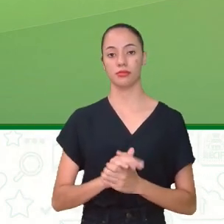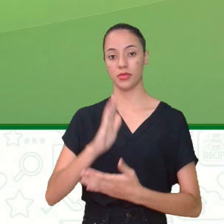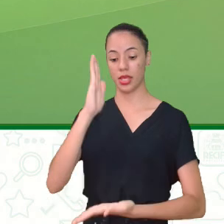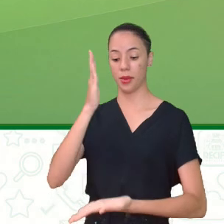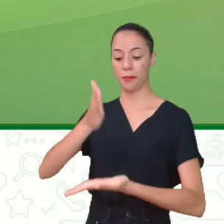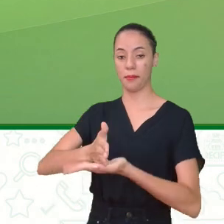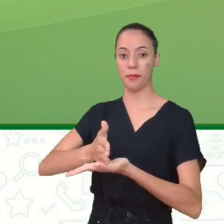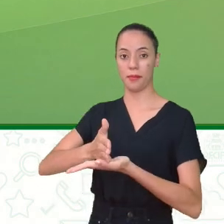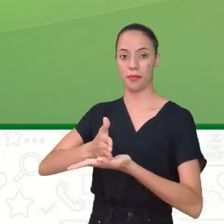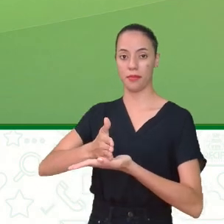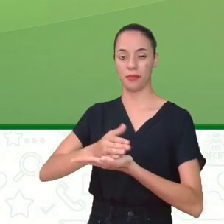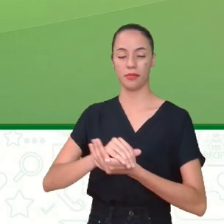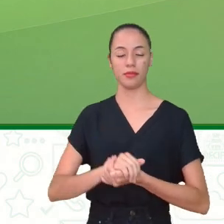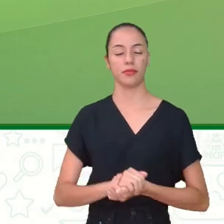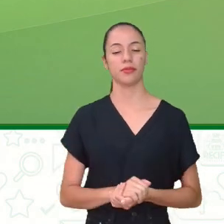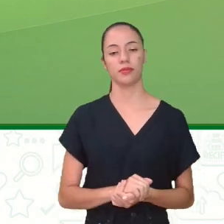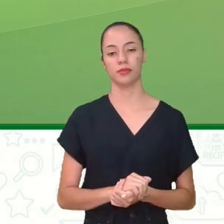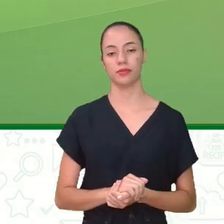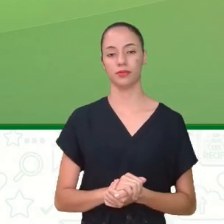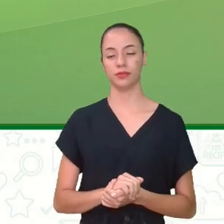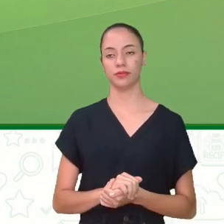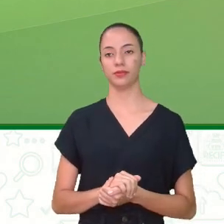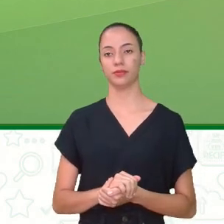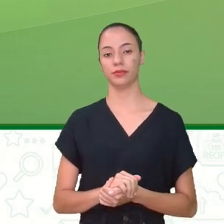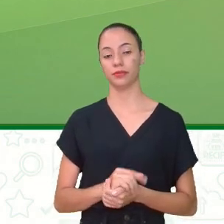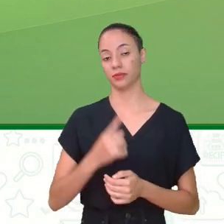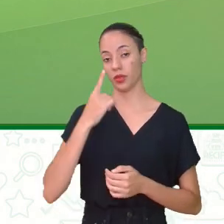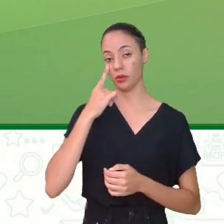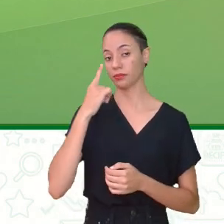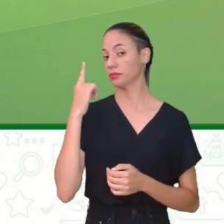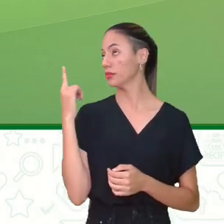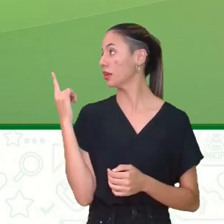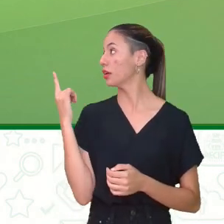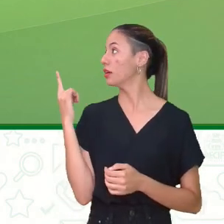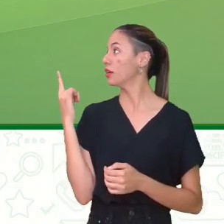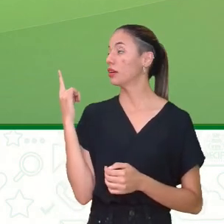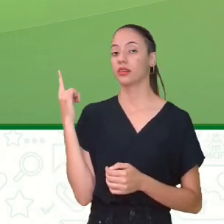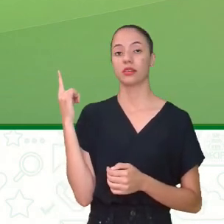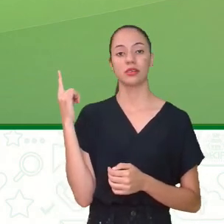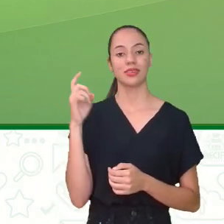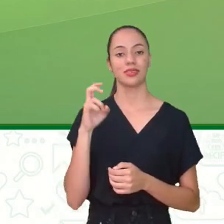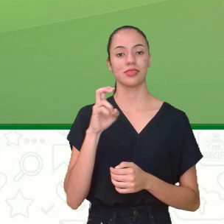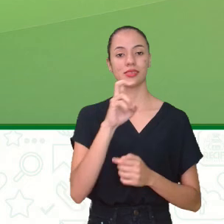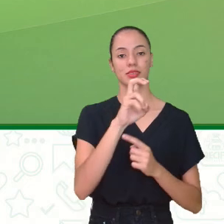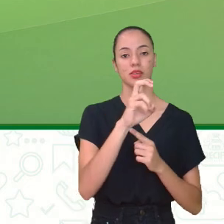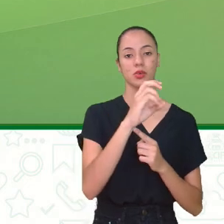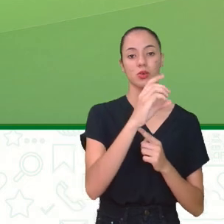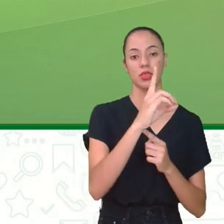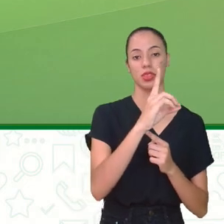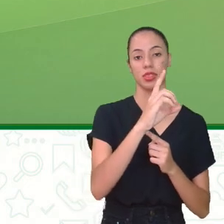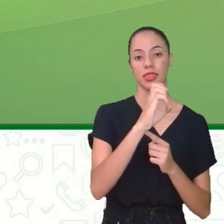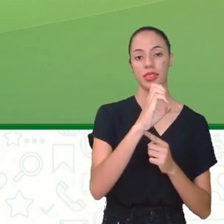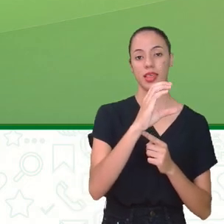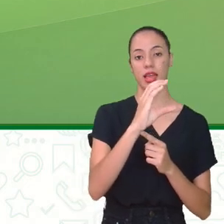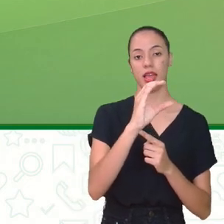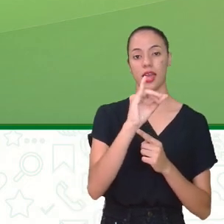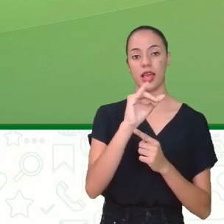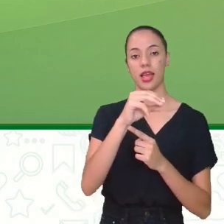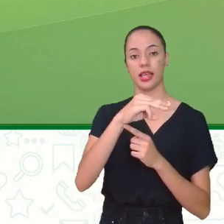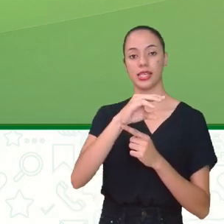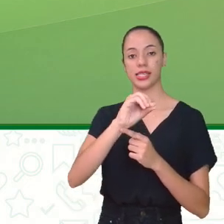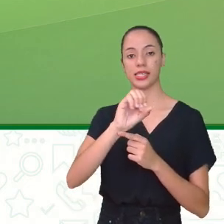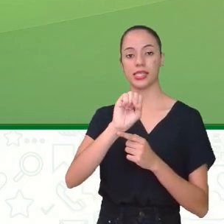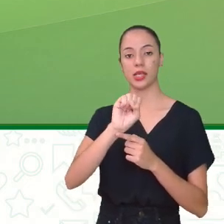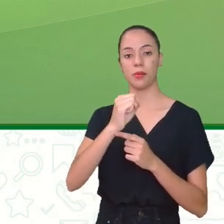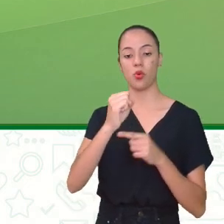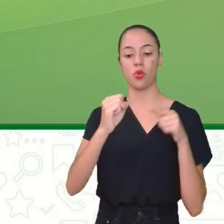meio, mas eu coloco para vocês que 5 décimo é igual a